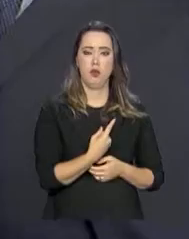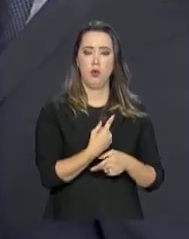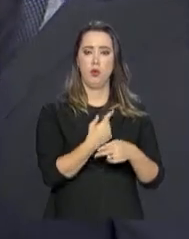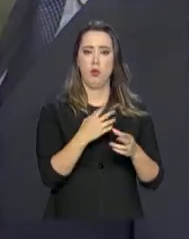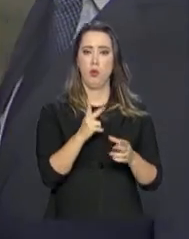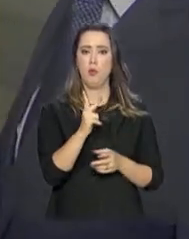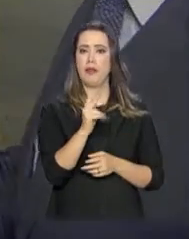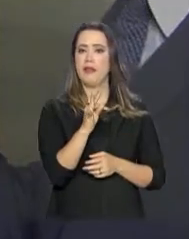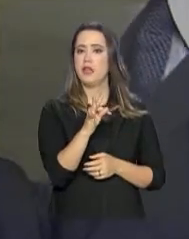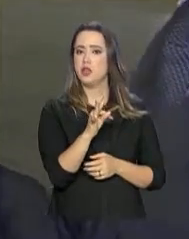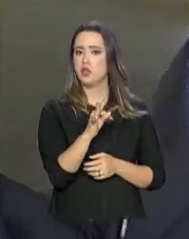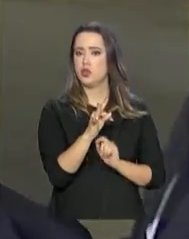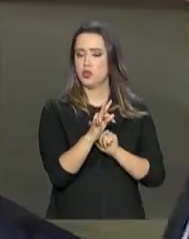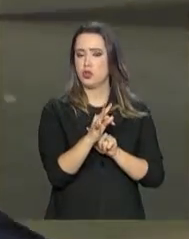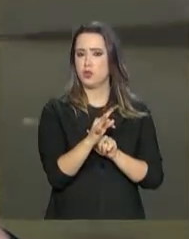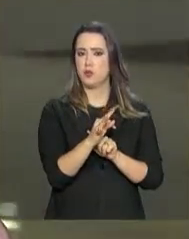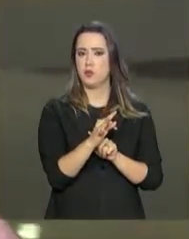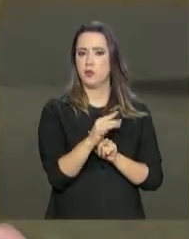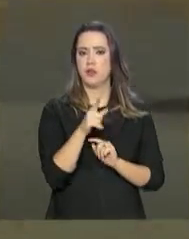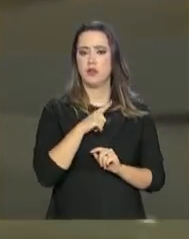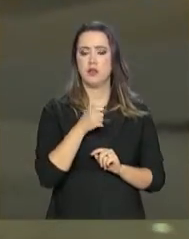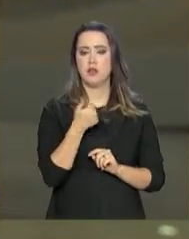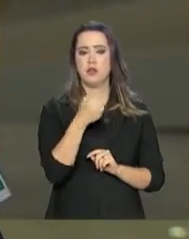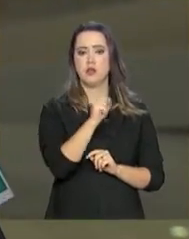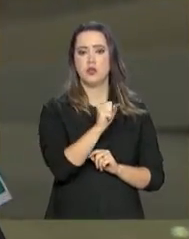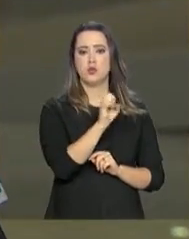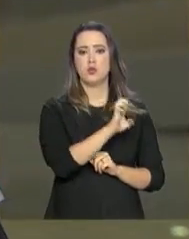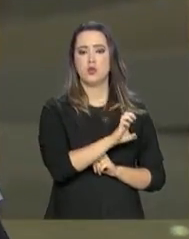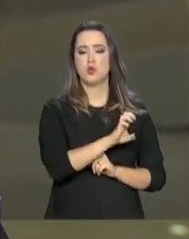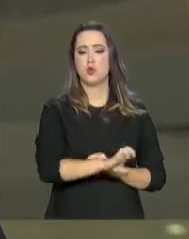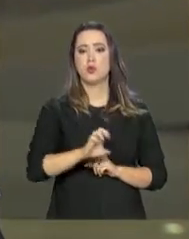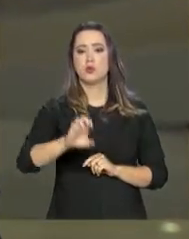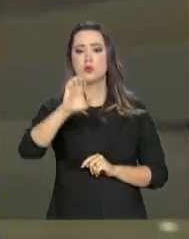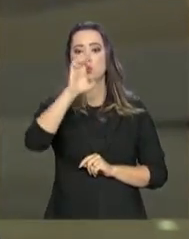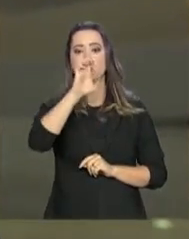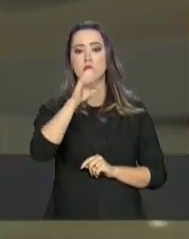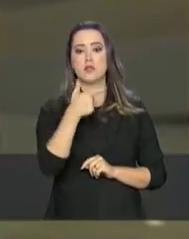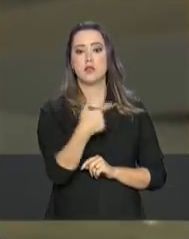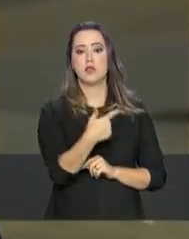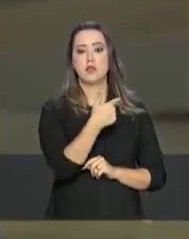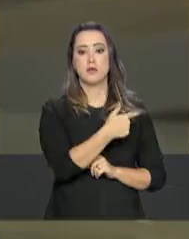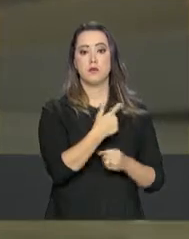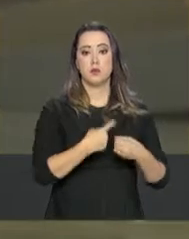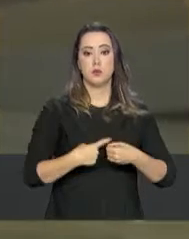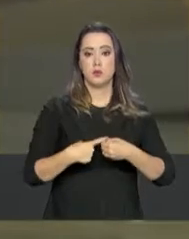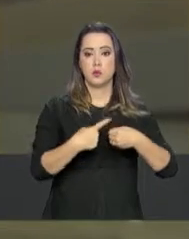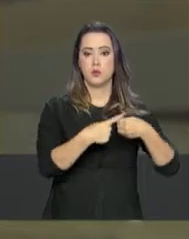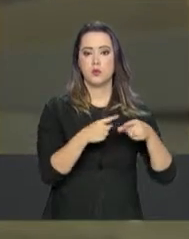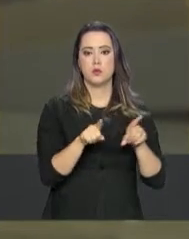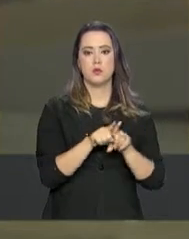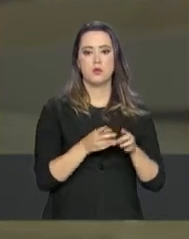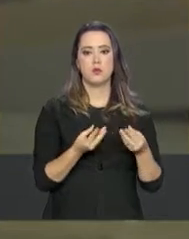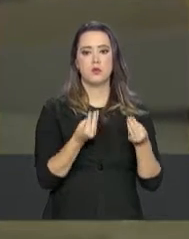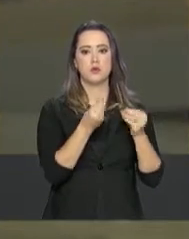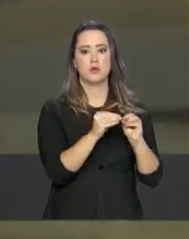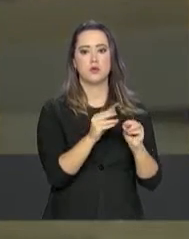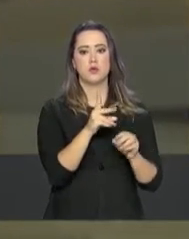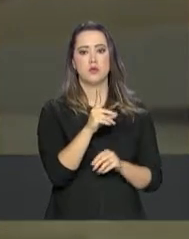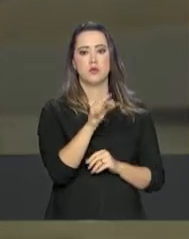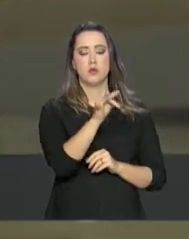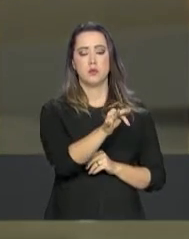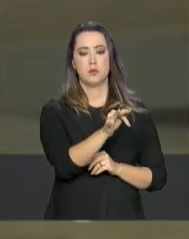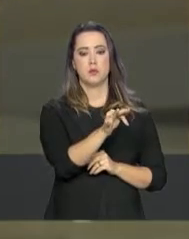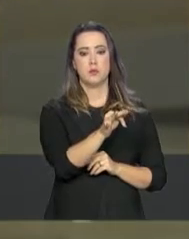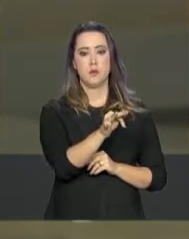distribuídos com a 18 por 18 estados e 22 municípios também incluindo o distrito federal